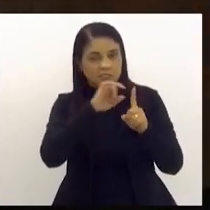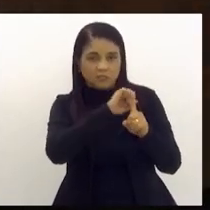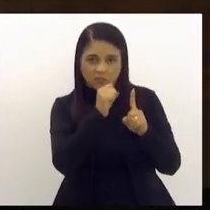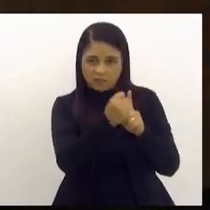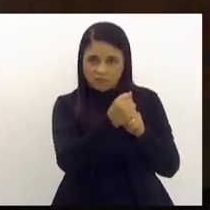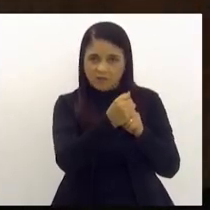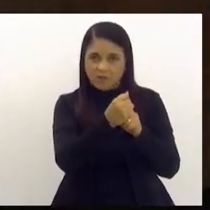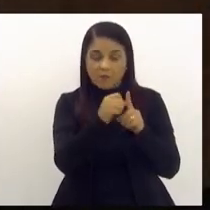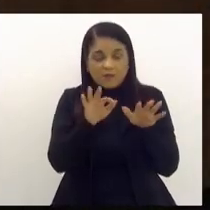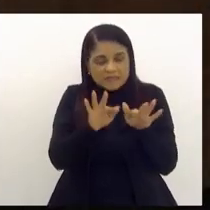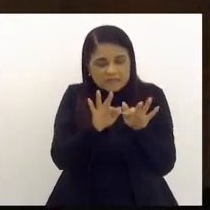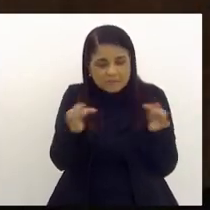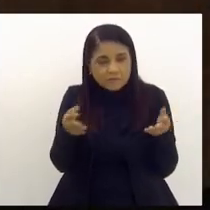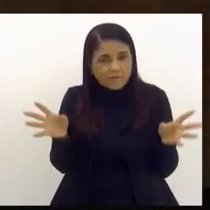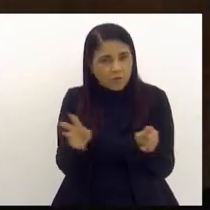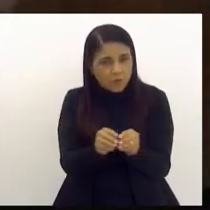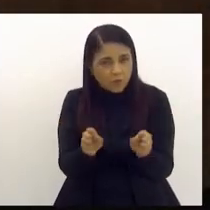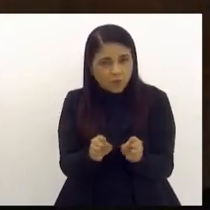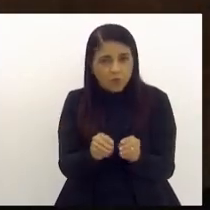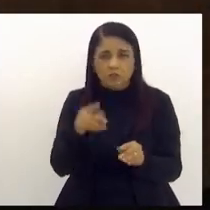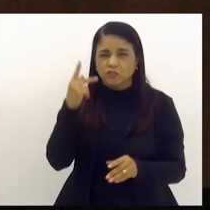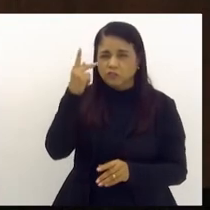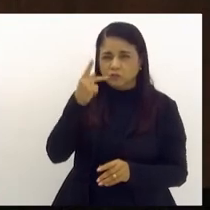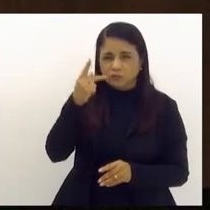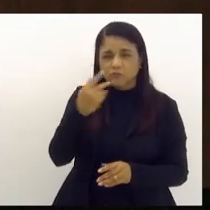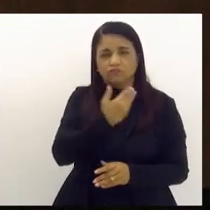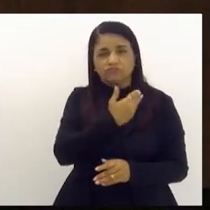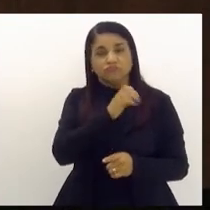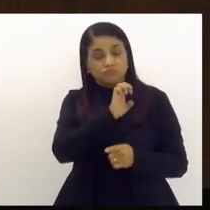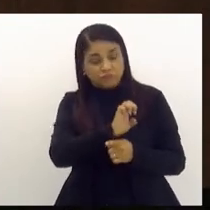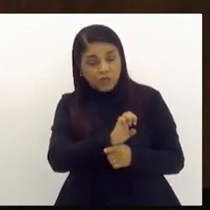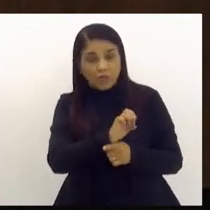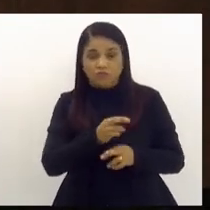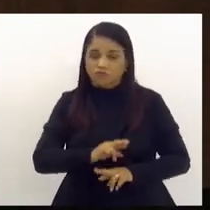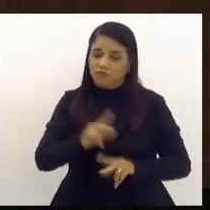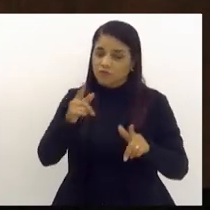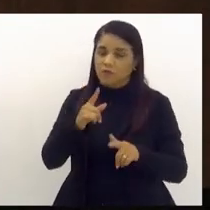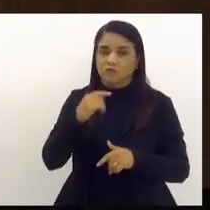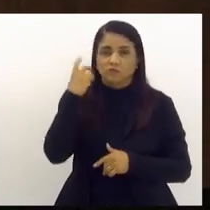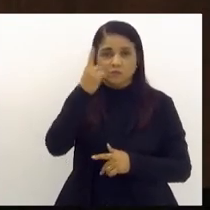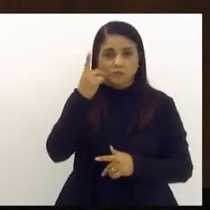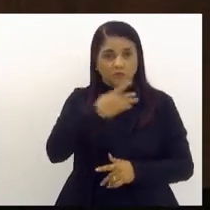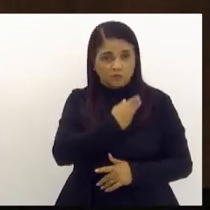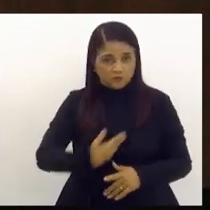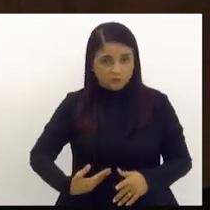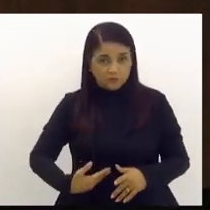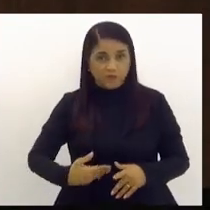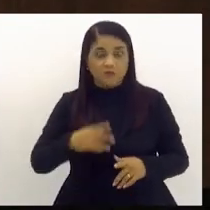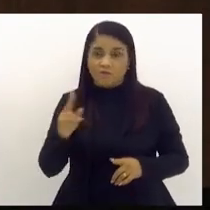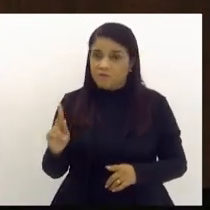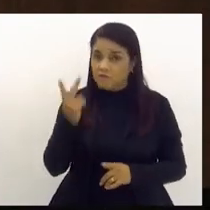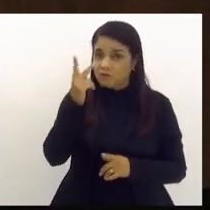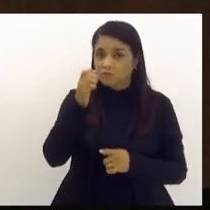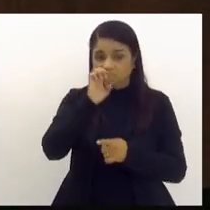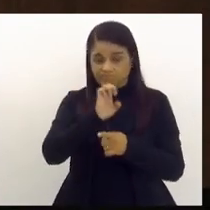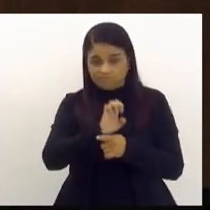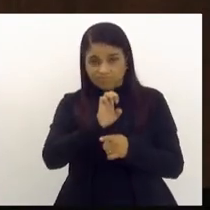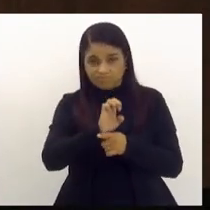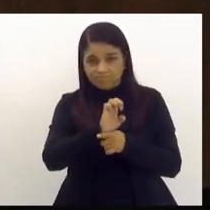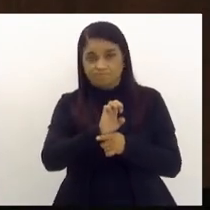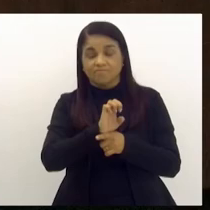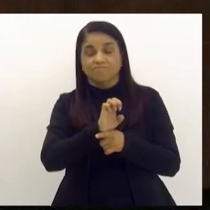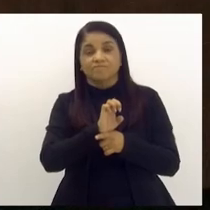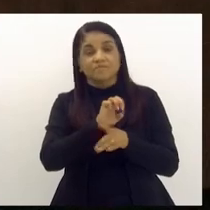para poder exemplificar o que eu estou dizendo, política de Estado e não política de governo, é que se a gente valorizasse o Fundo Estadual de Habitação de